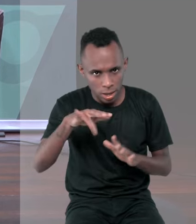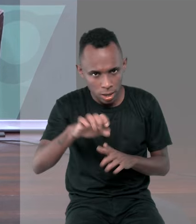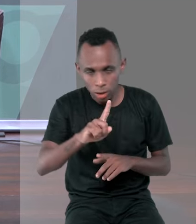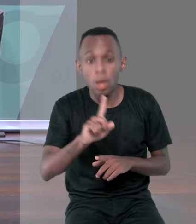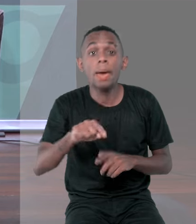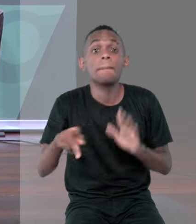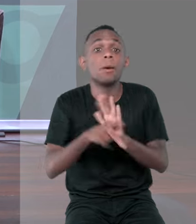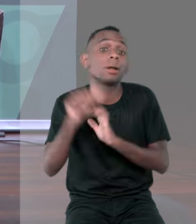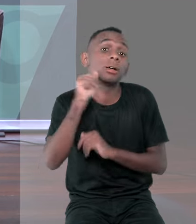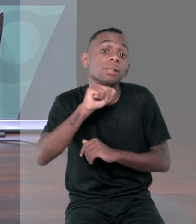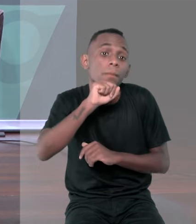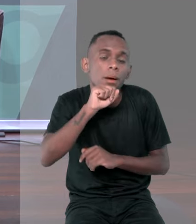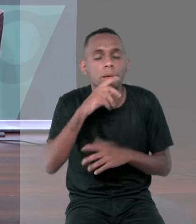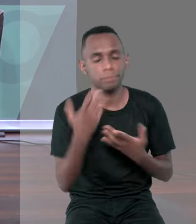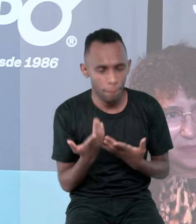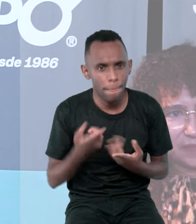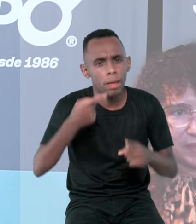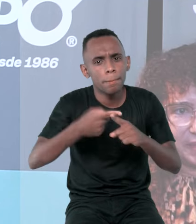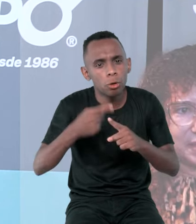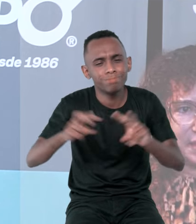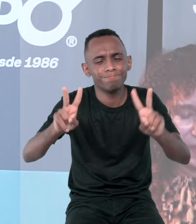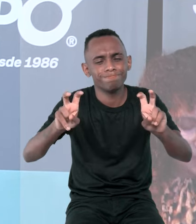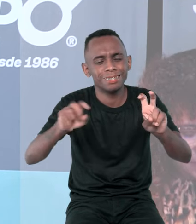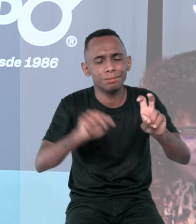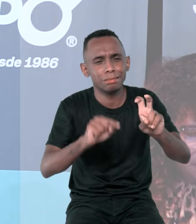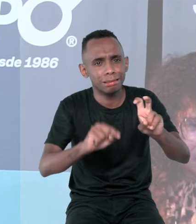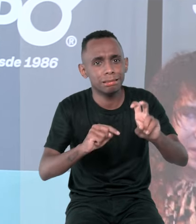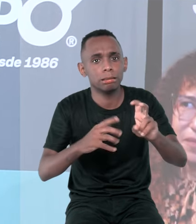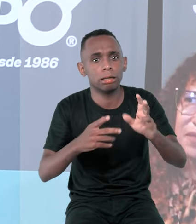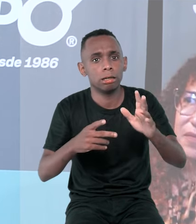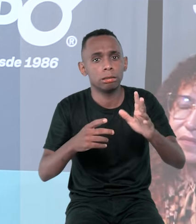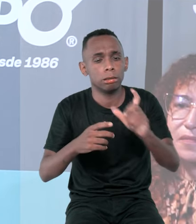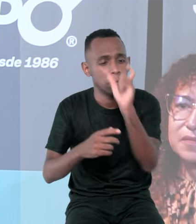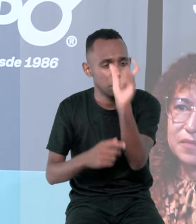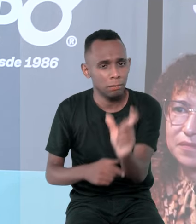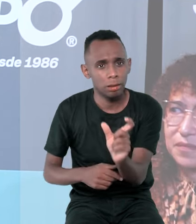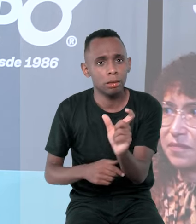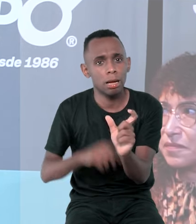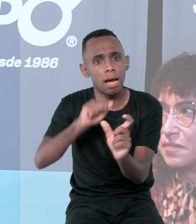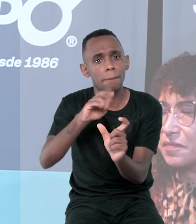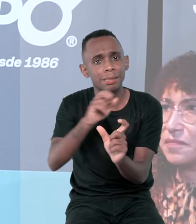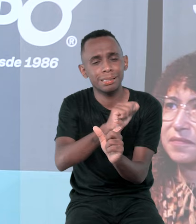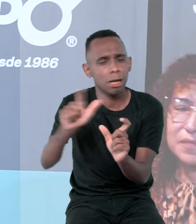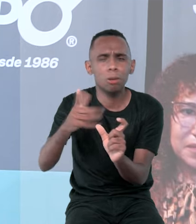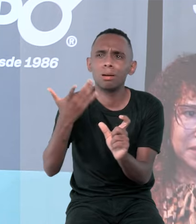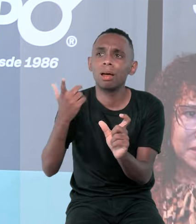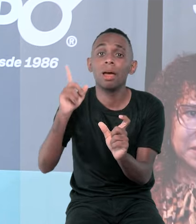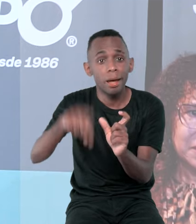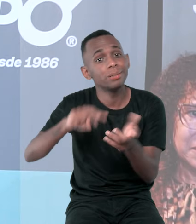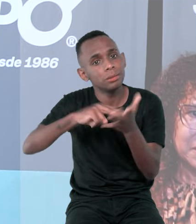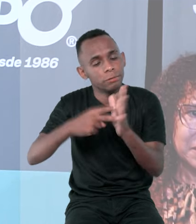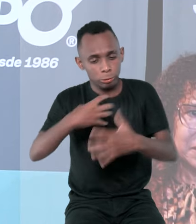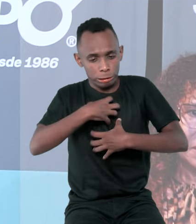mãe. Porque ela trata de um tema que Drummond tem uma palavra chamada abissal, que eu acho que é um pouco do que essa